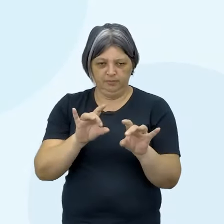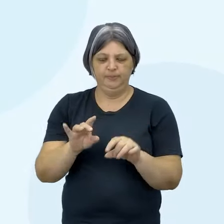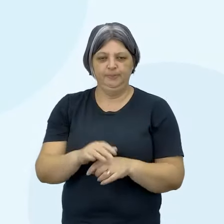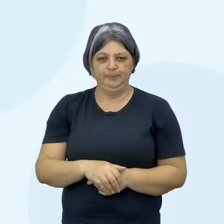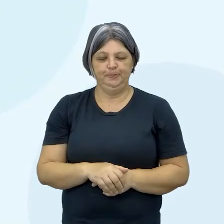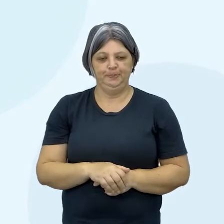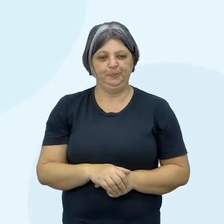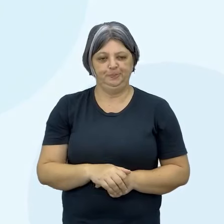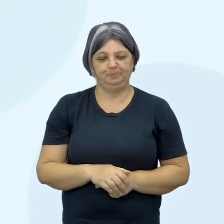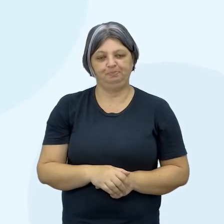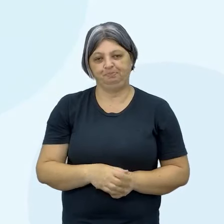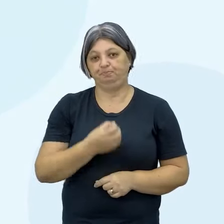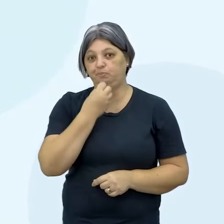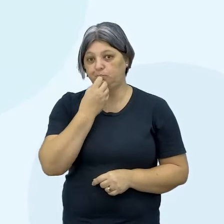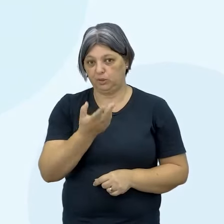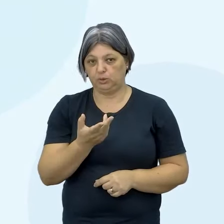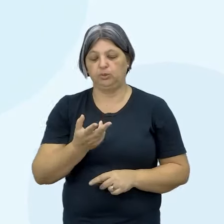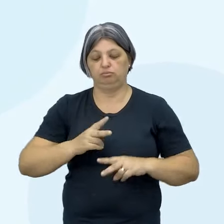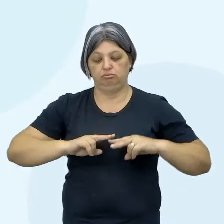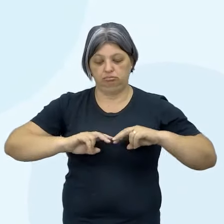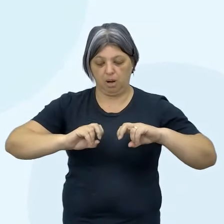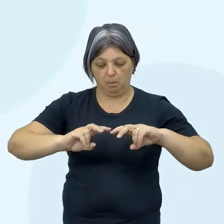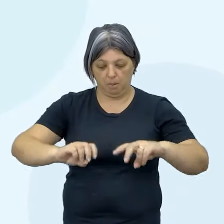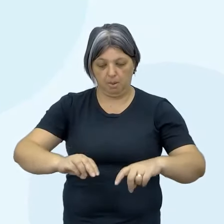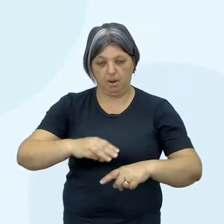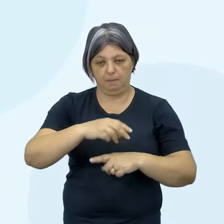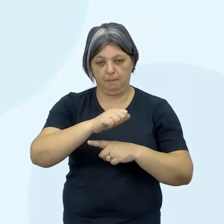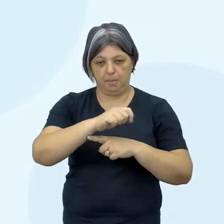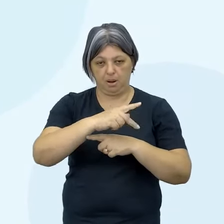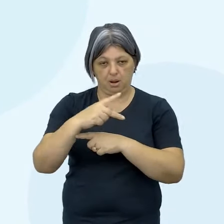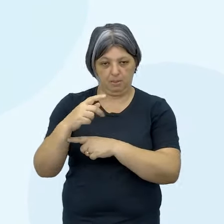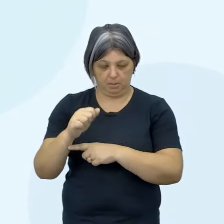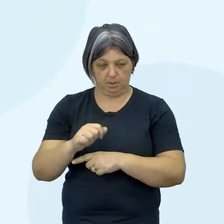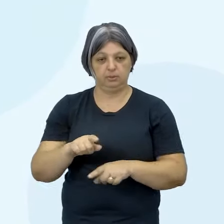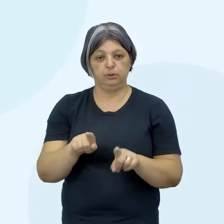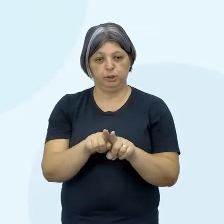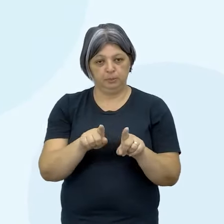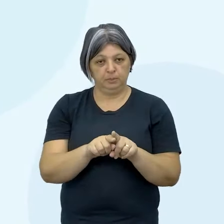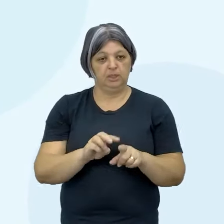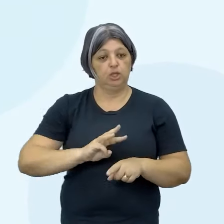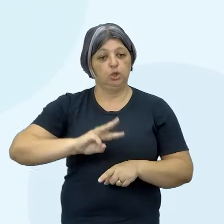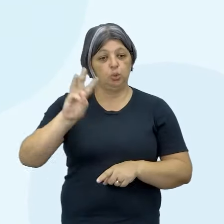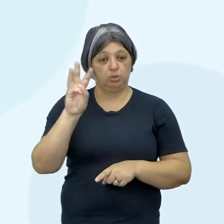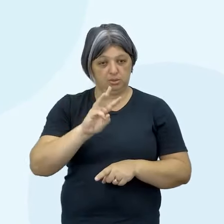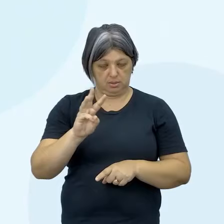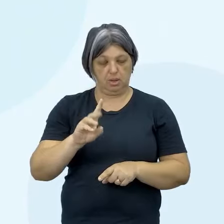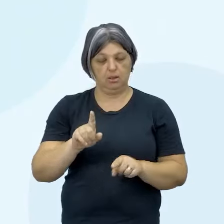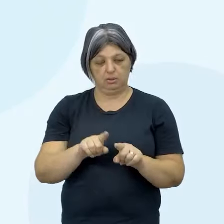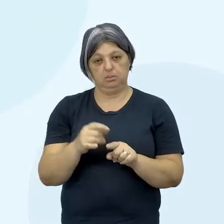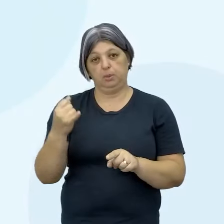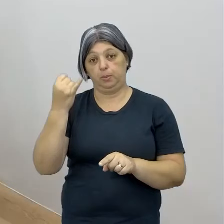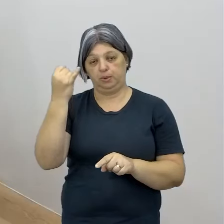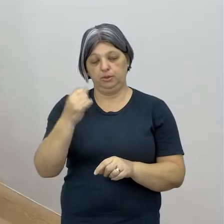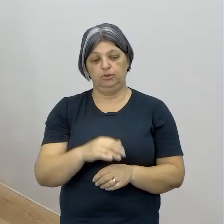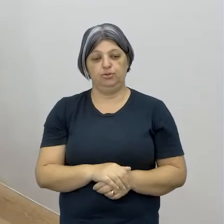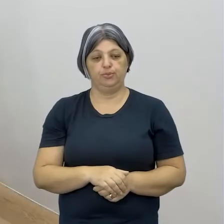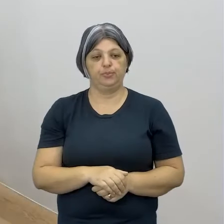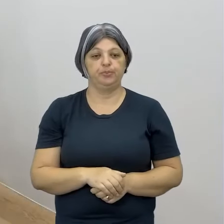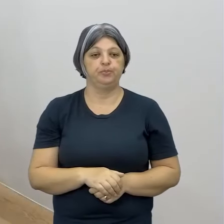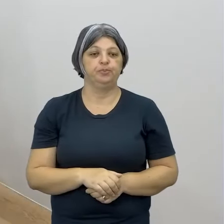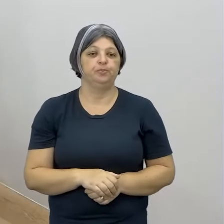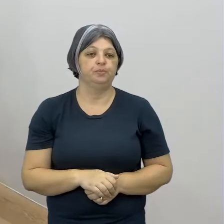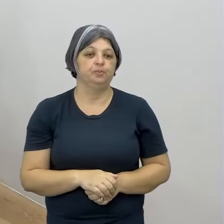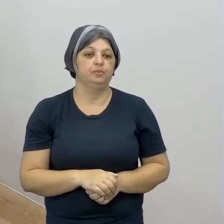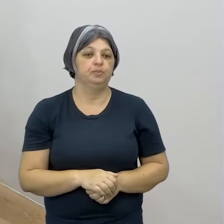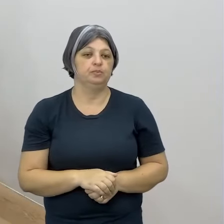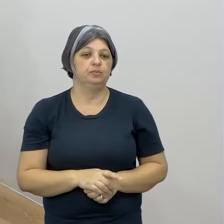itens, então vale a pena dar uma explorada no mapa e dar uma explorada no site como um todo, tá bom?